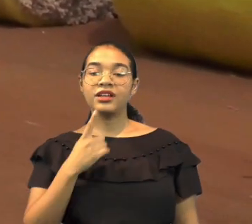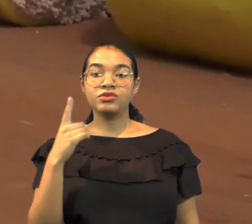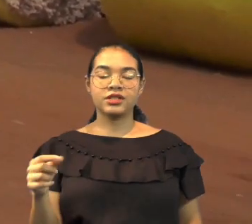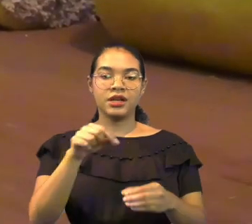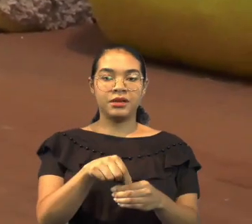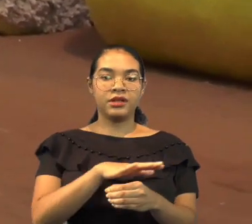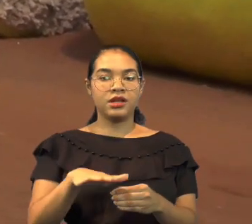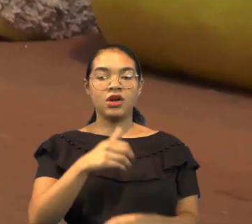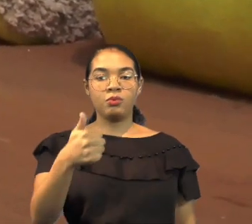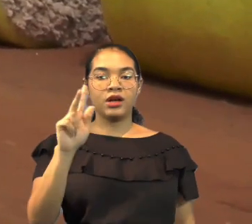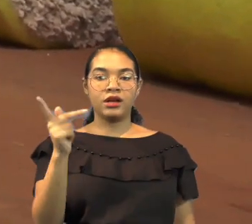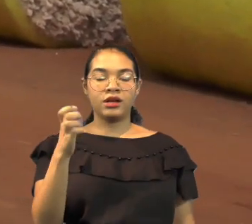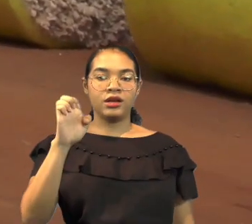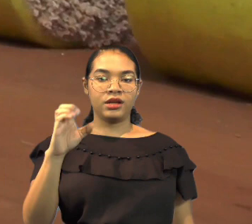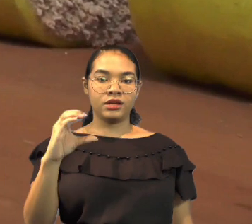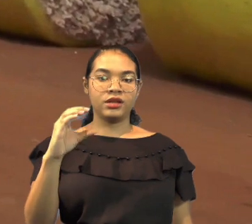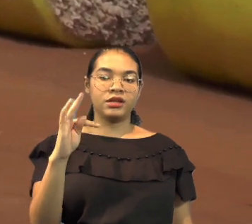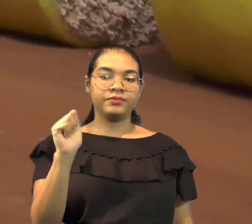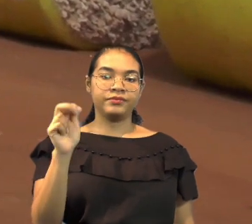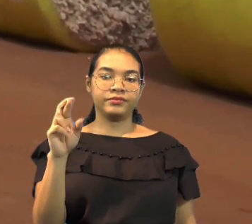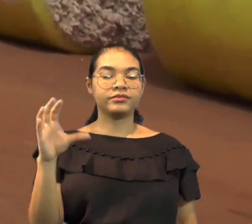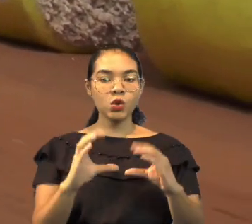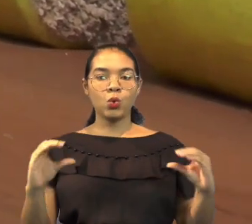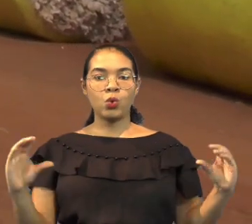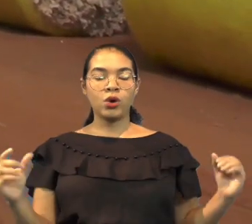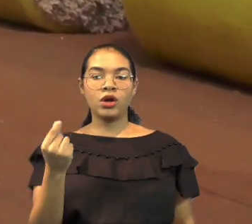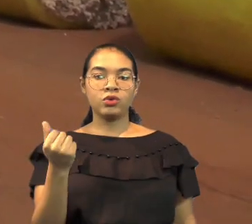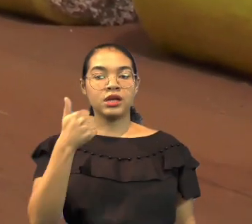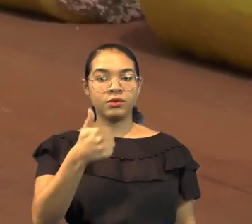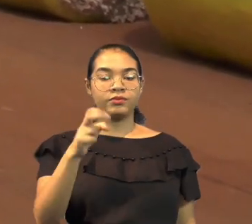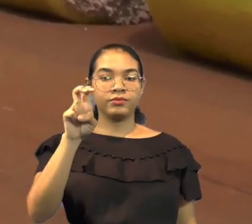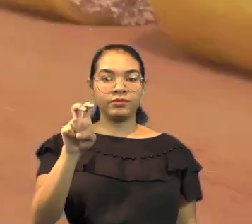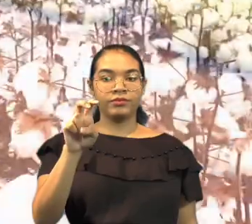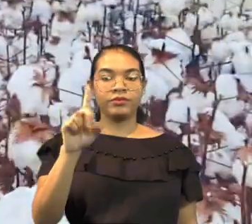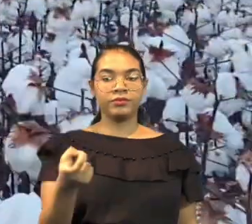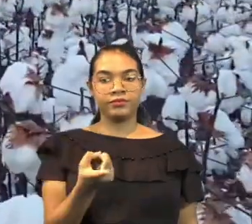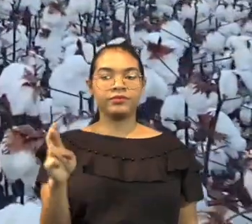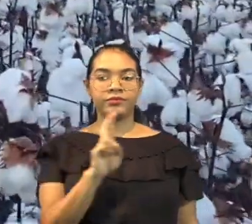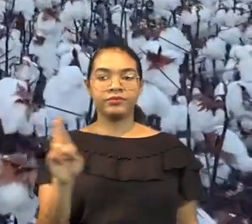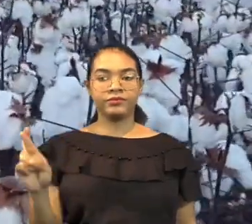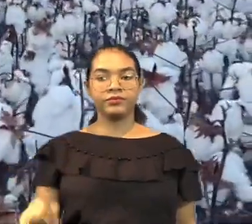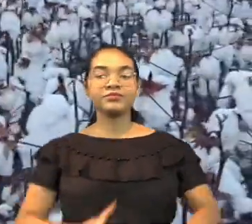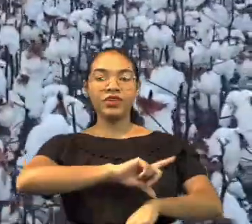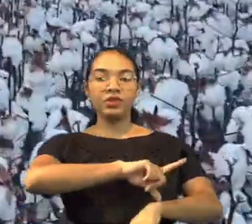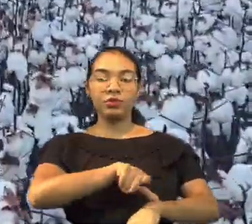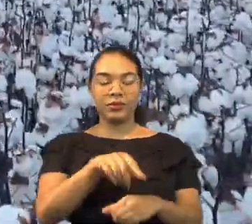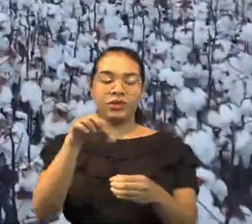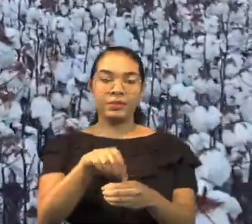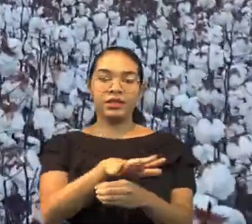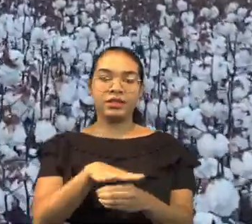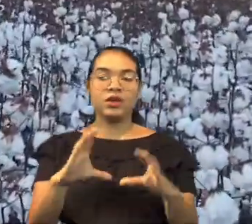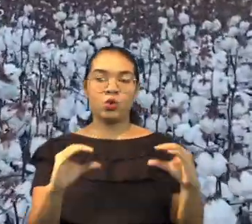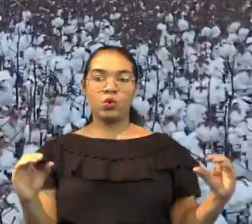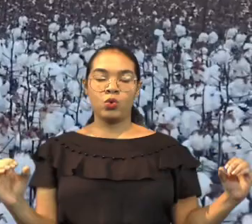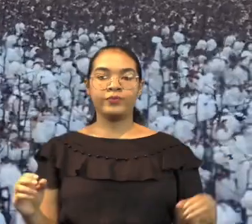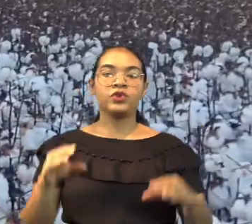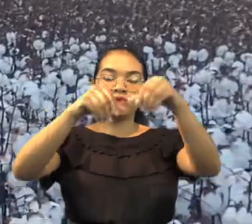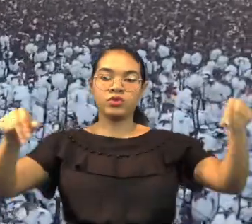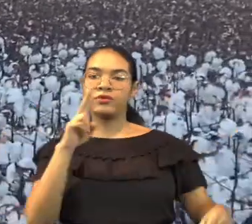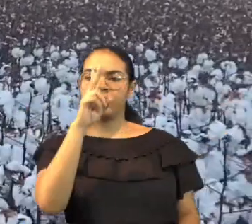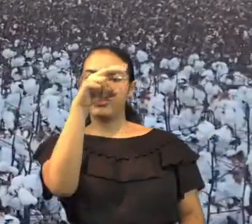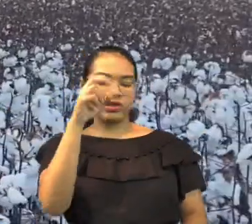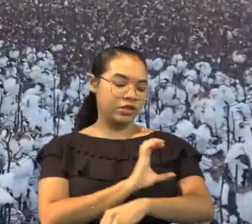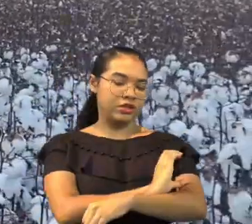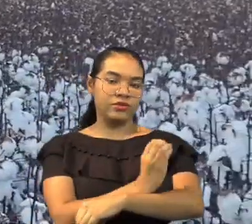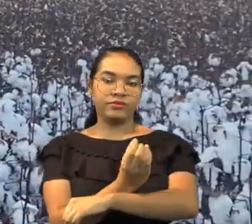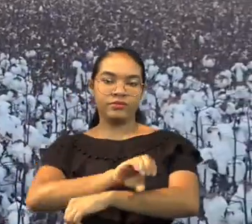informa que plantar um hectare de algodão custa R$15 mil. Tempo da plantação no solo forte do Cerrado Baiano